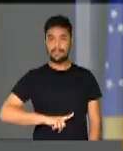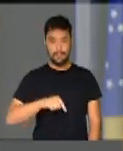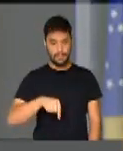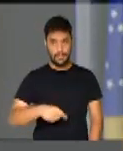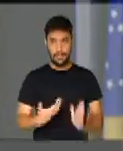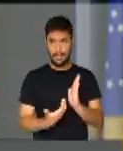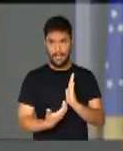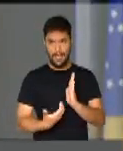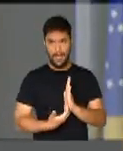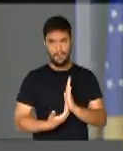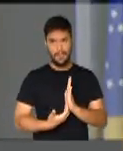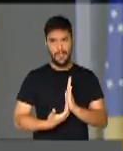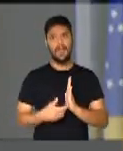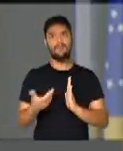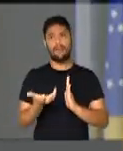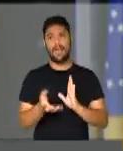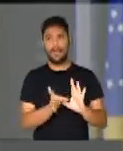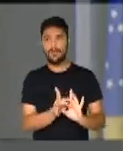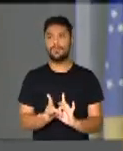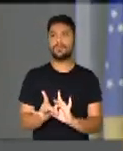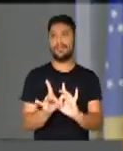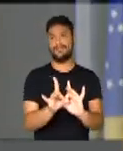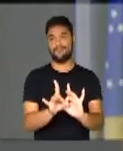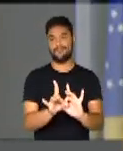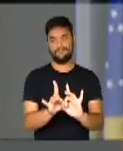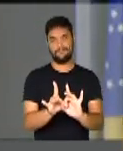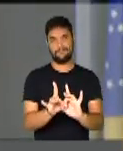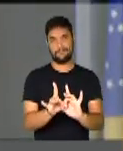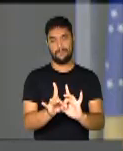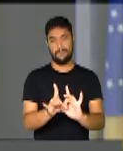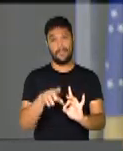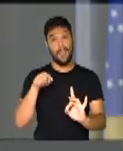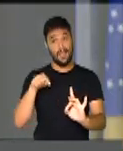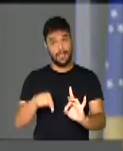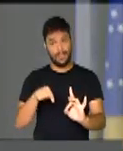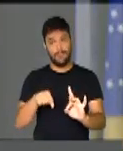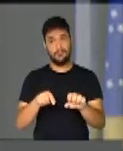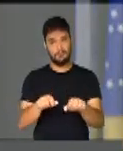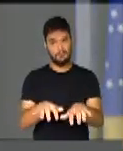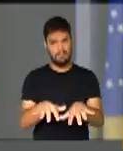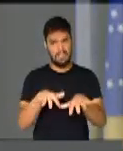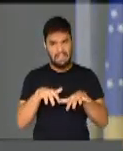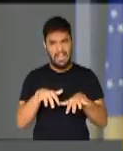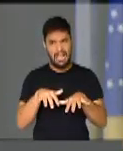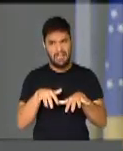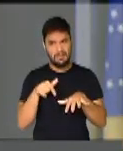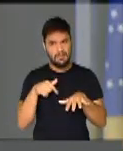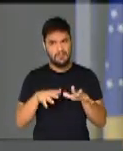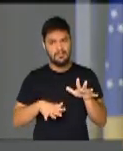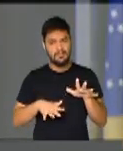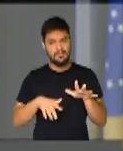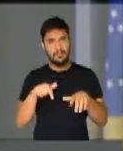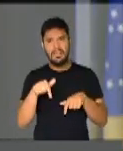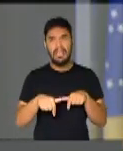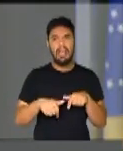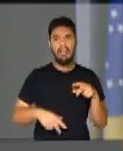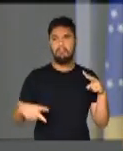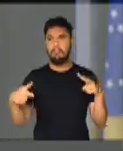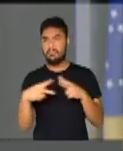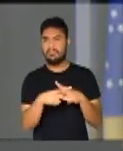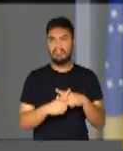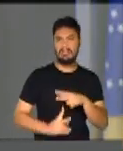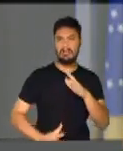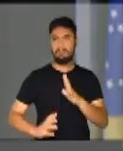casa não vai permitir com que esse plenário se torne um palco de